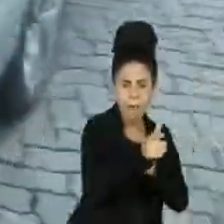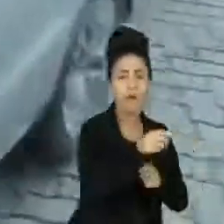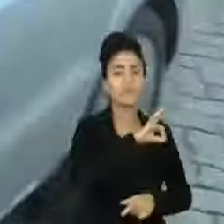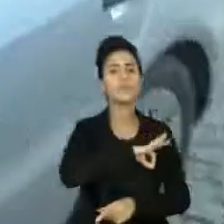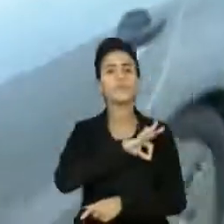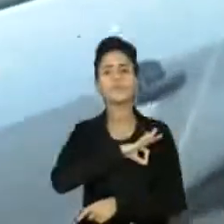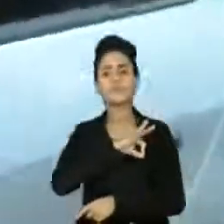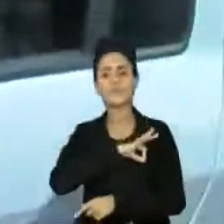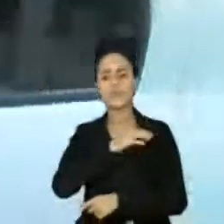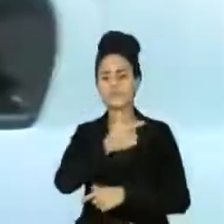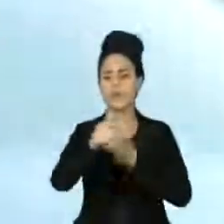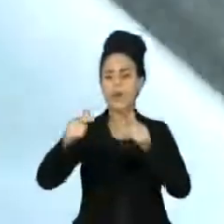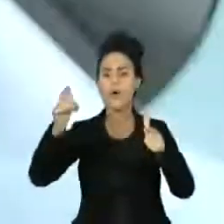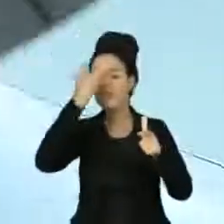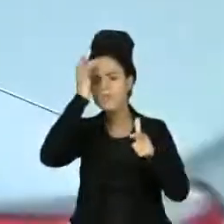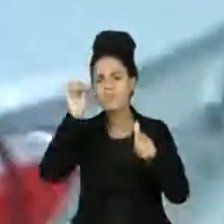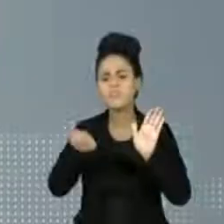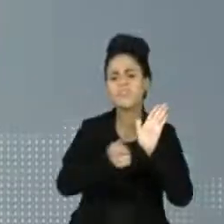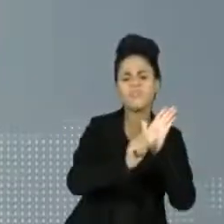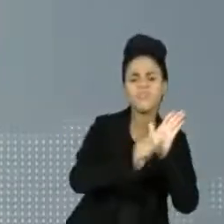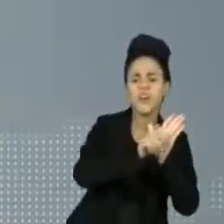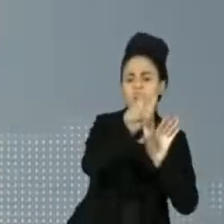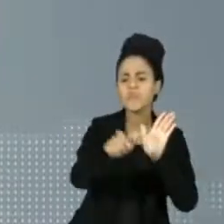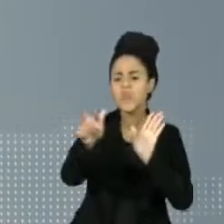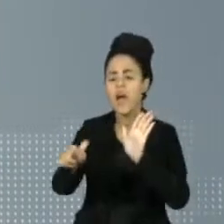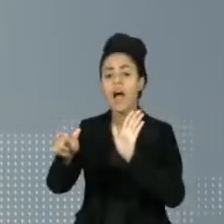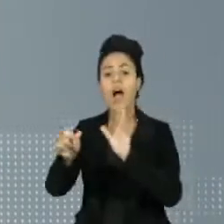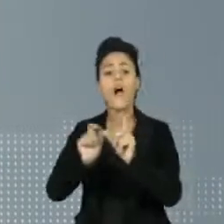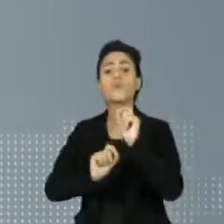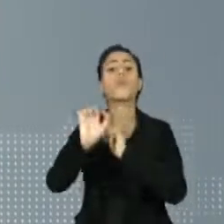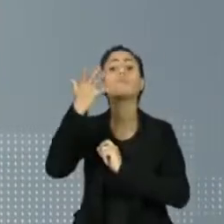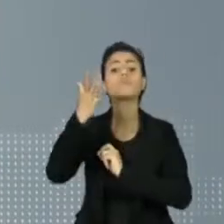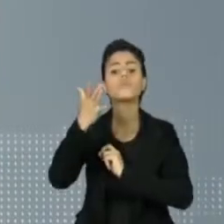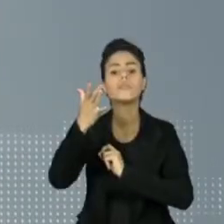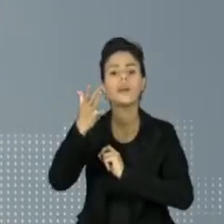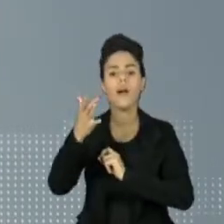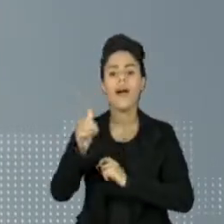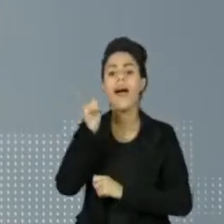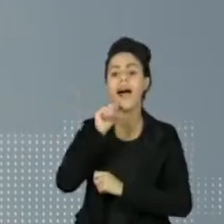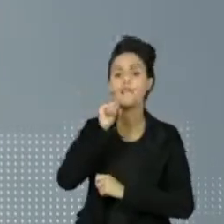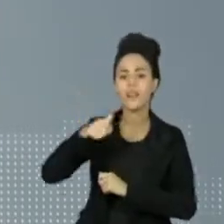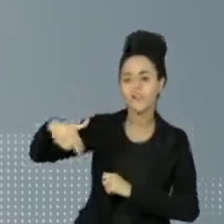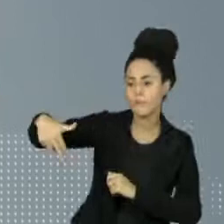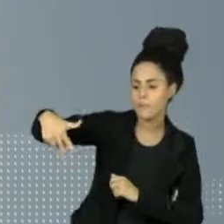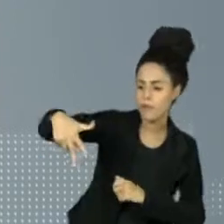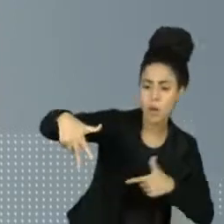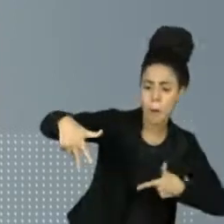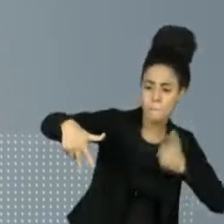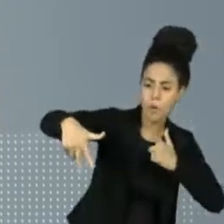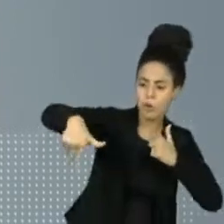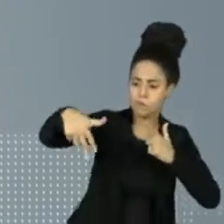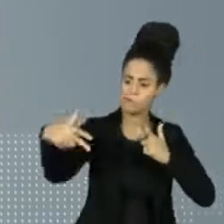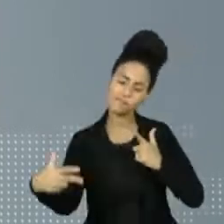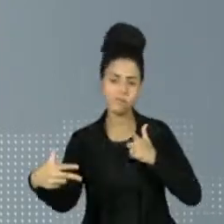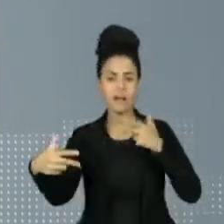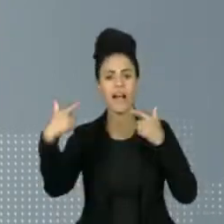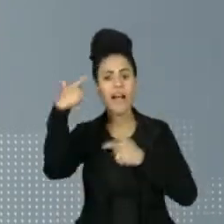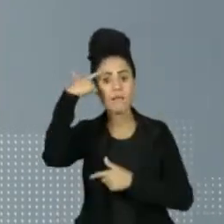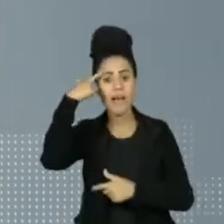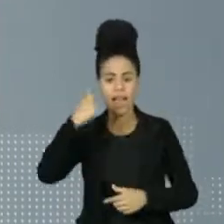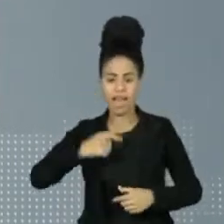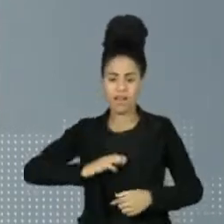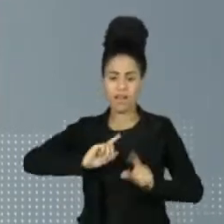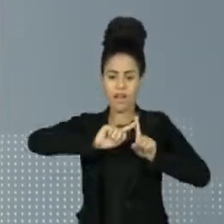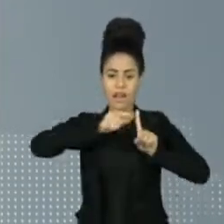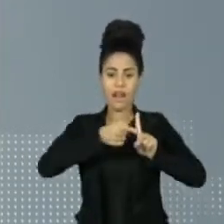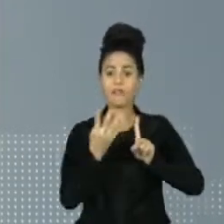não atingiram os supostos traficantes e um dos tiros acertou Kathleen Romeu na cabeça. Ela estava grávida de 4 meses. E